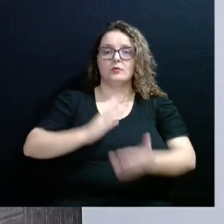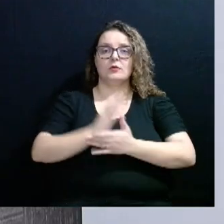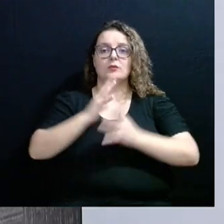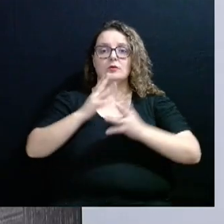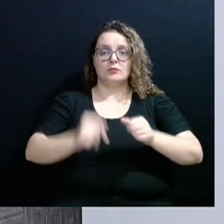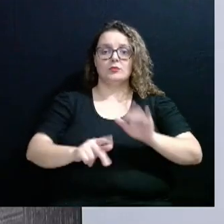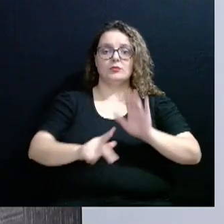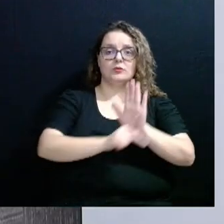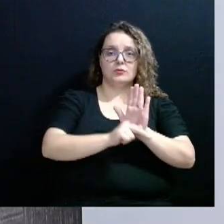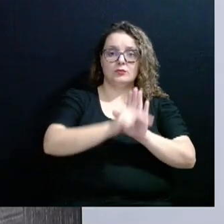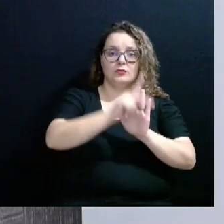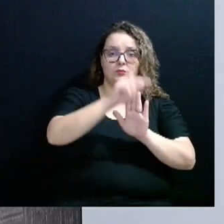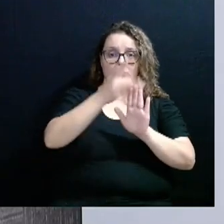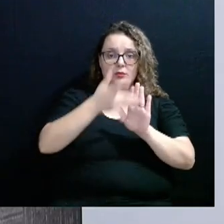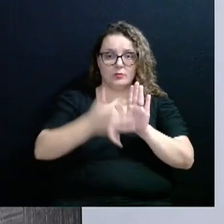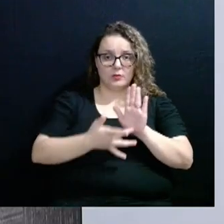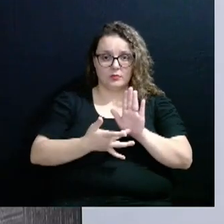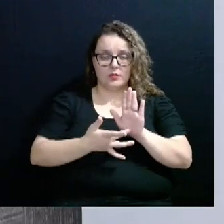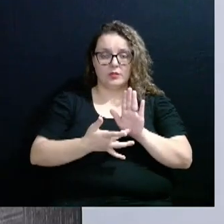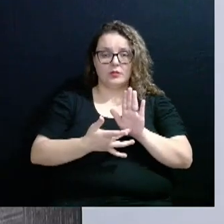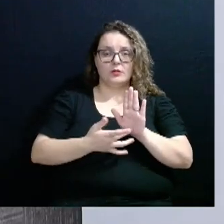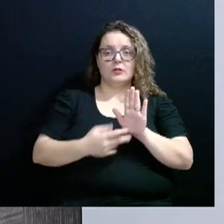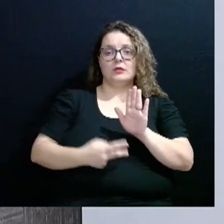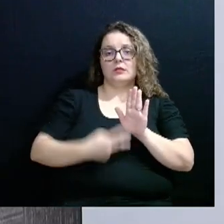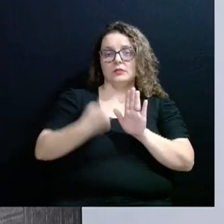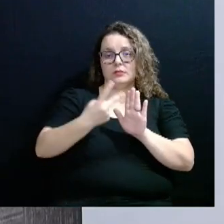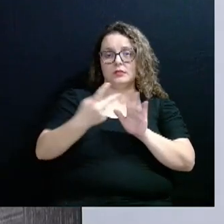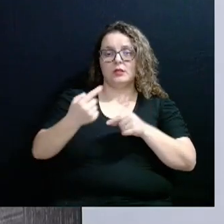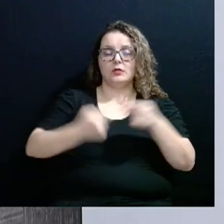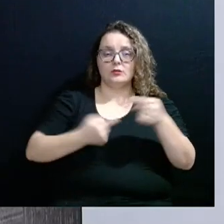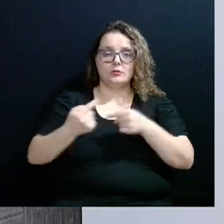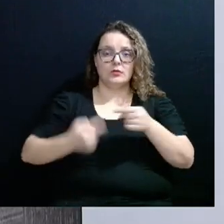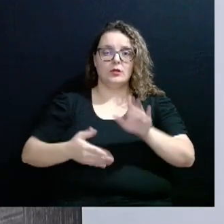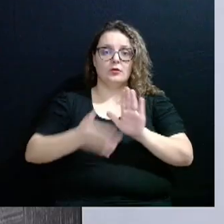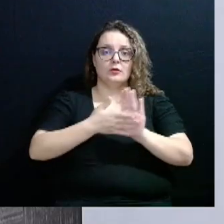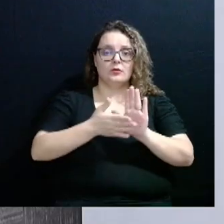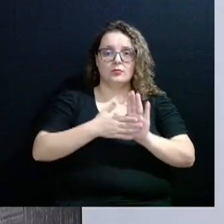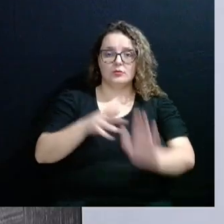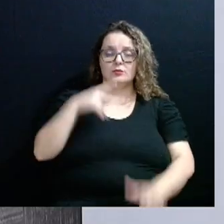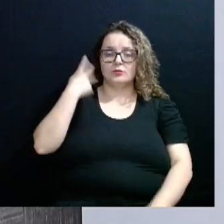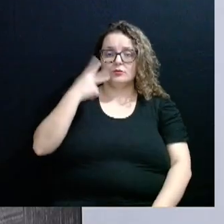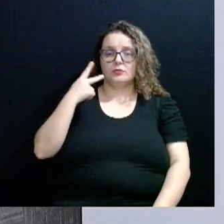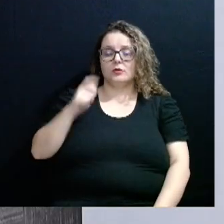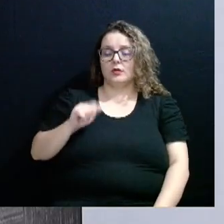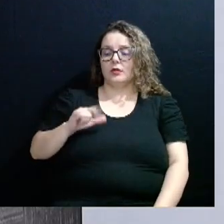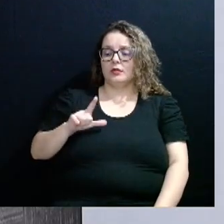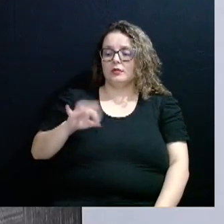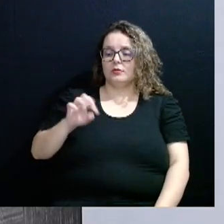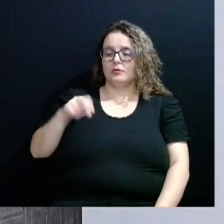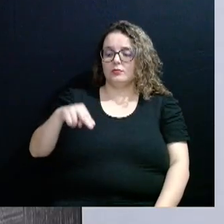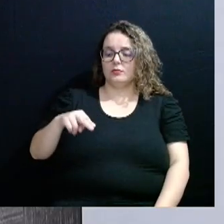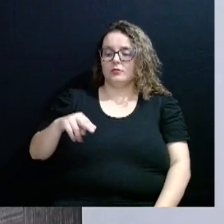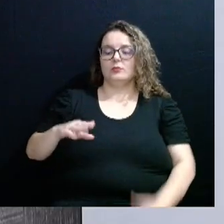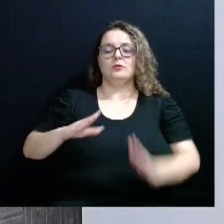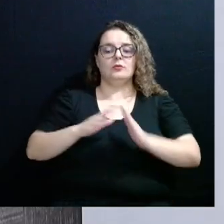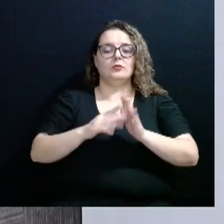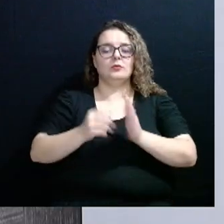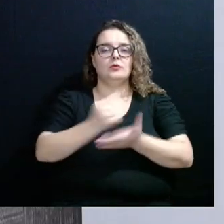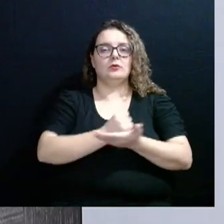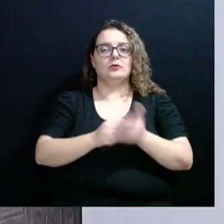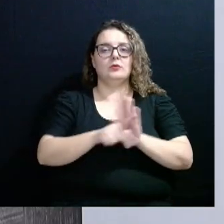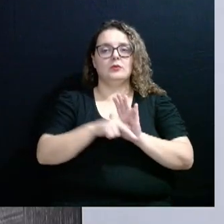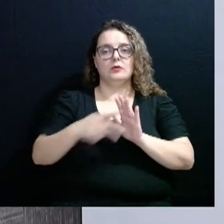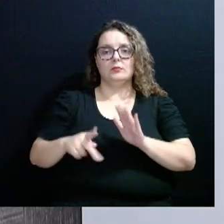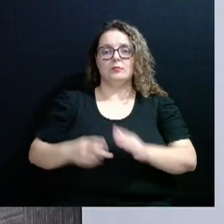Entre eles, em segunda discussão, a proposta do vereador Ailton da Farmácia, que institui em Campinas a Semana